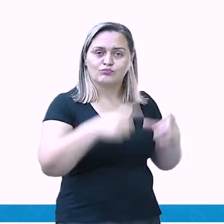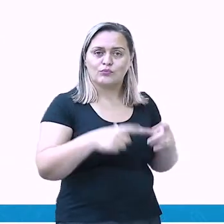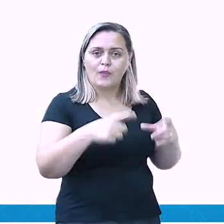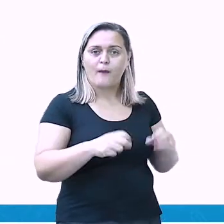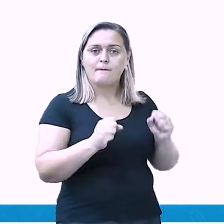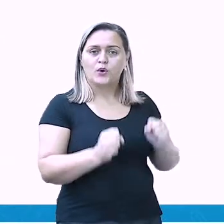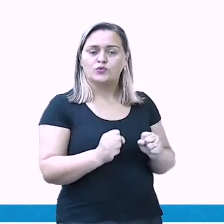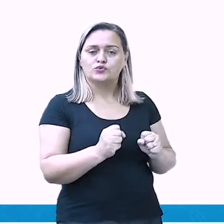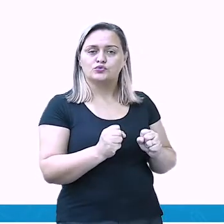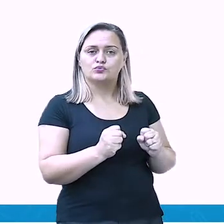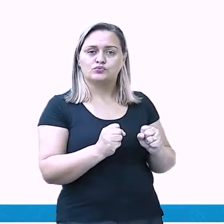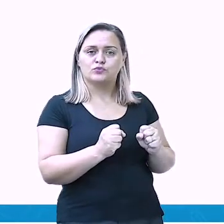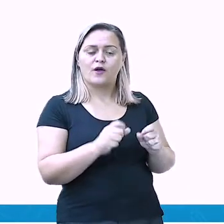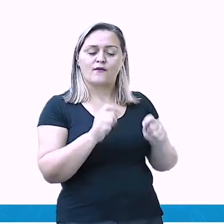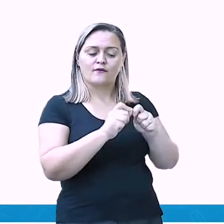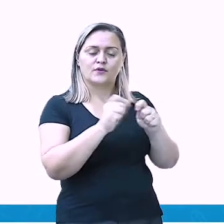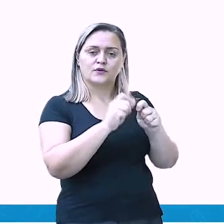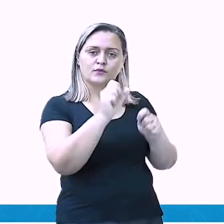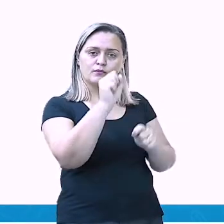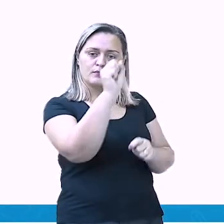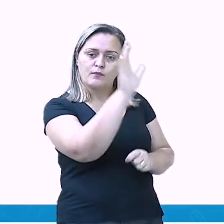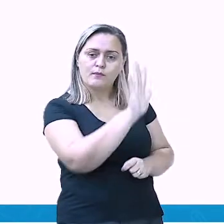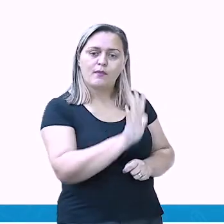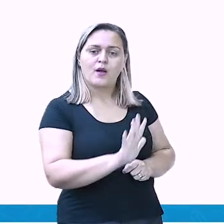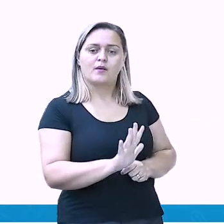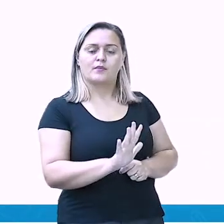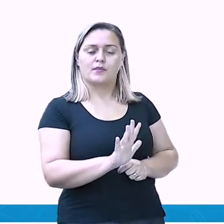vai conseguir mapear.